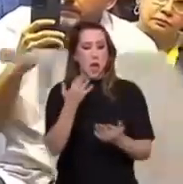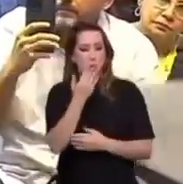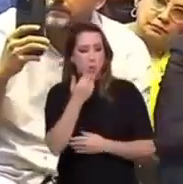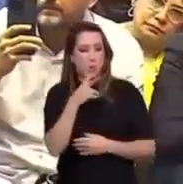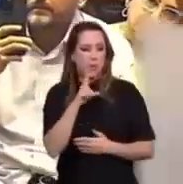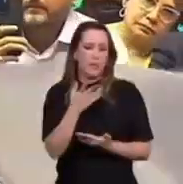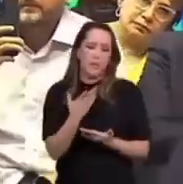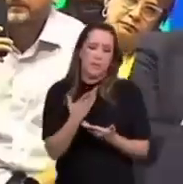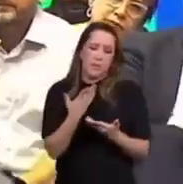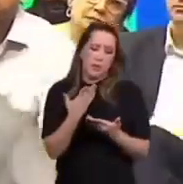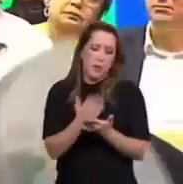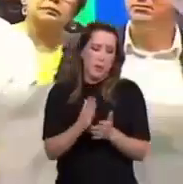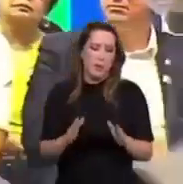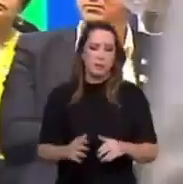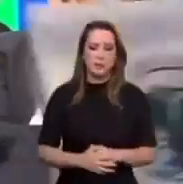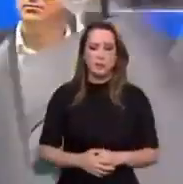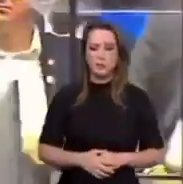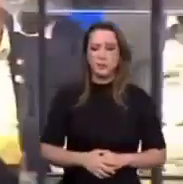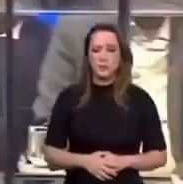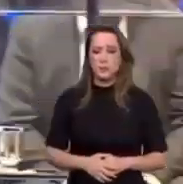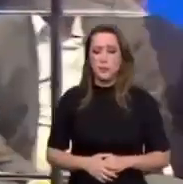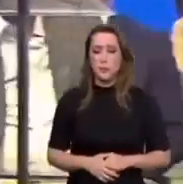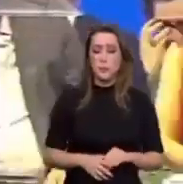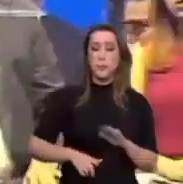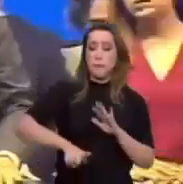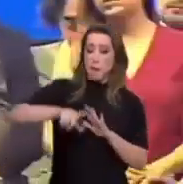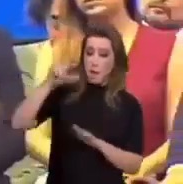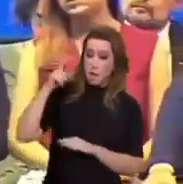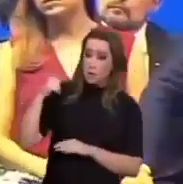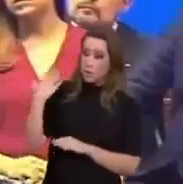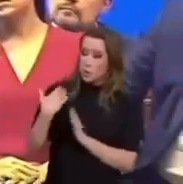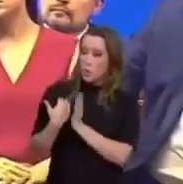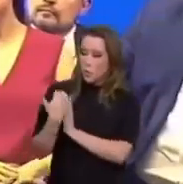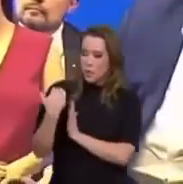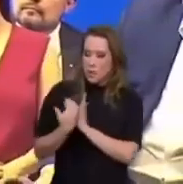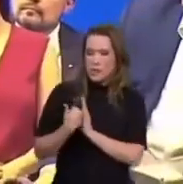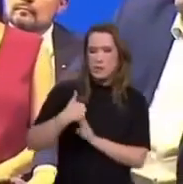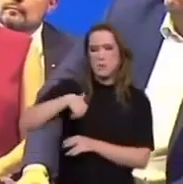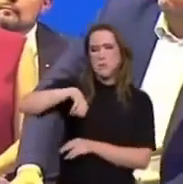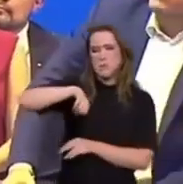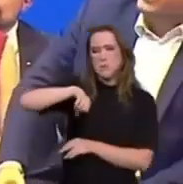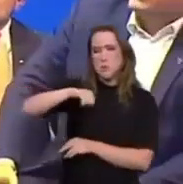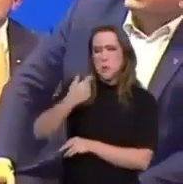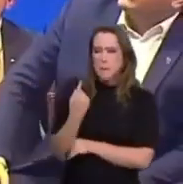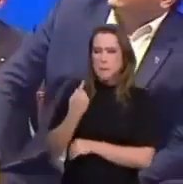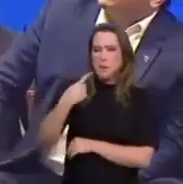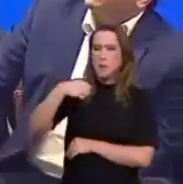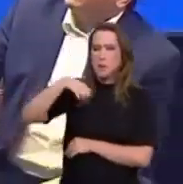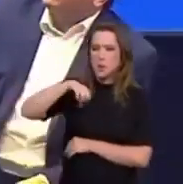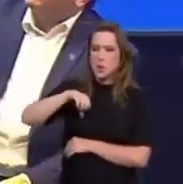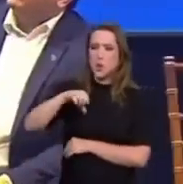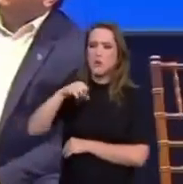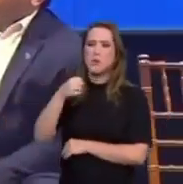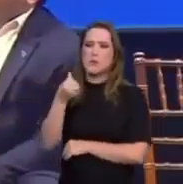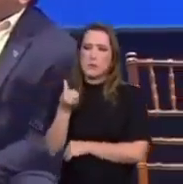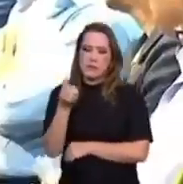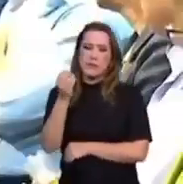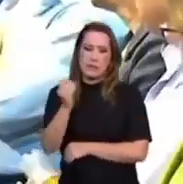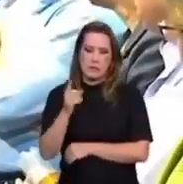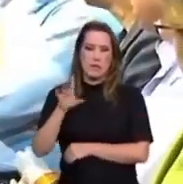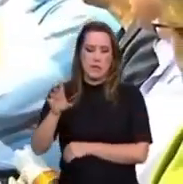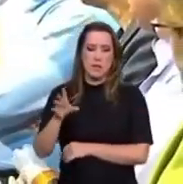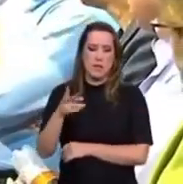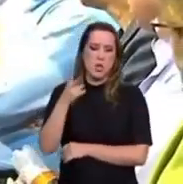Você sabe, Rafael, como é que eu tomava cerveja gelada no começo dos anos 60? A gente comprava